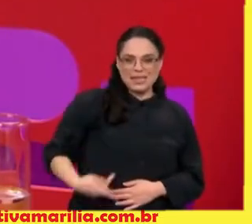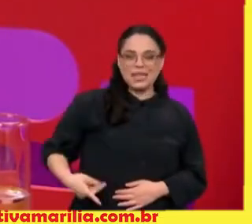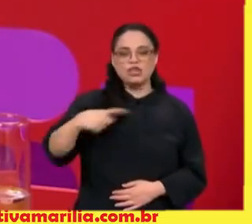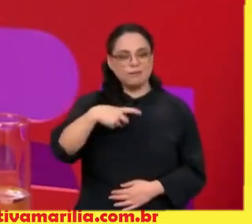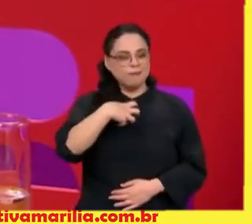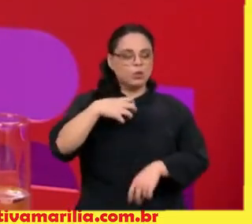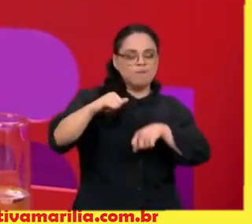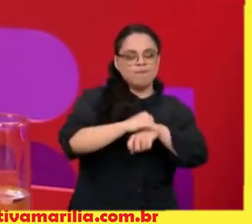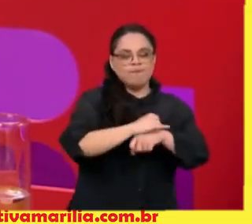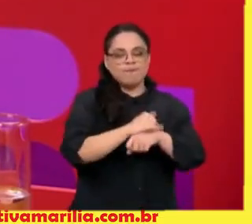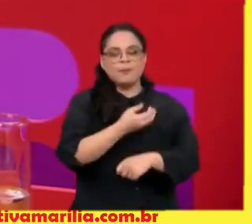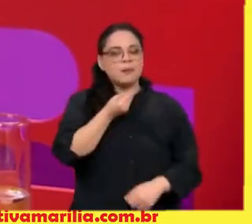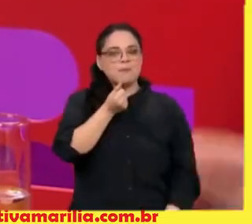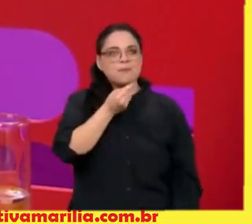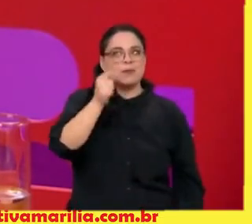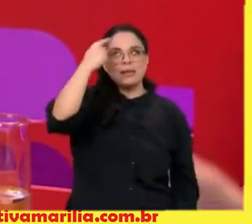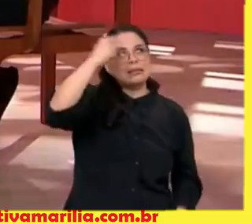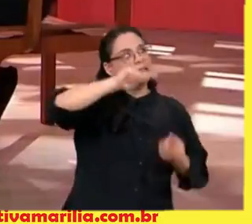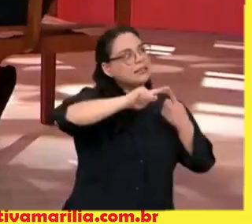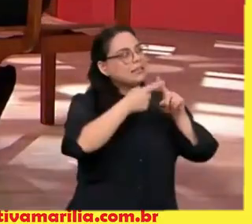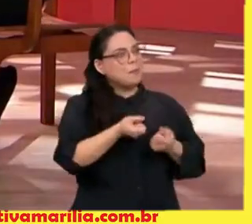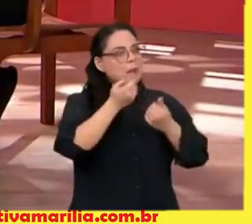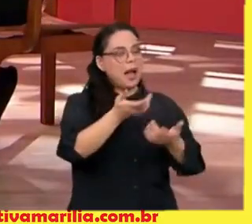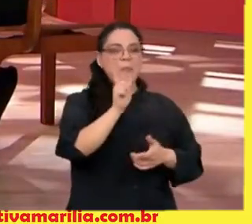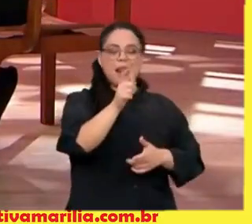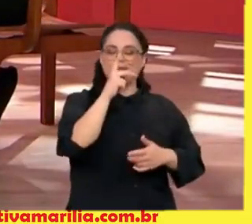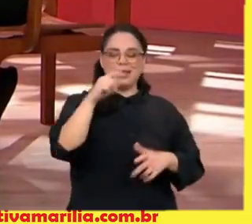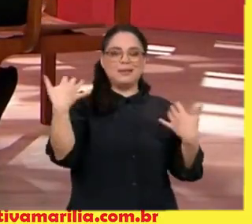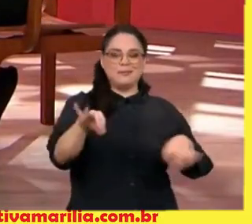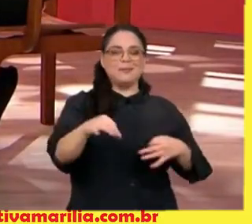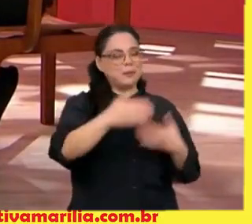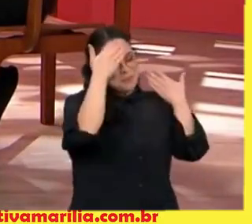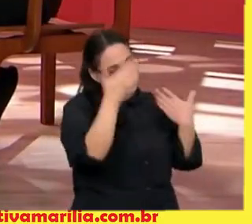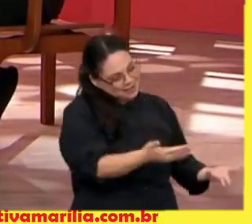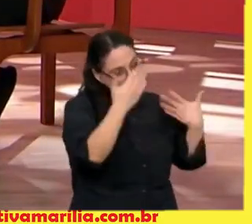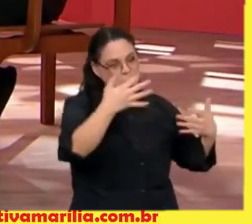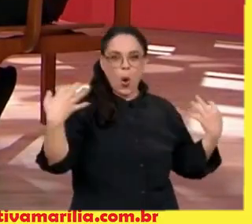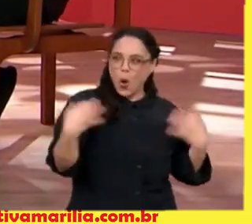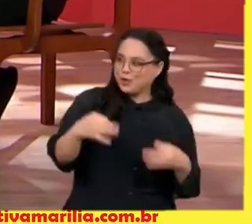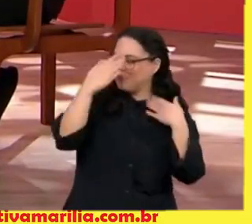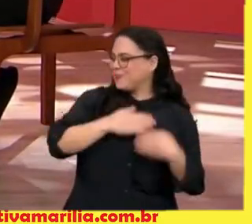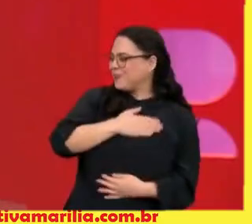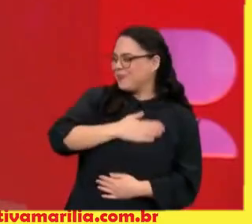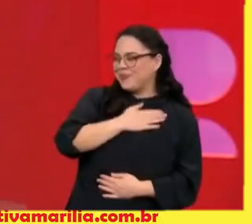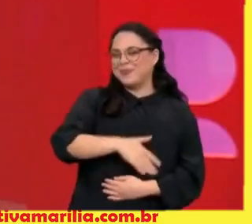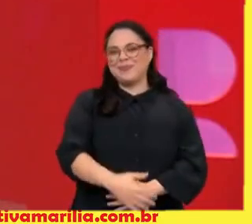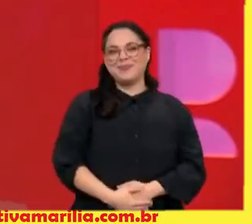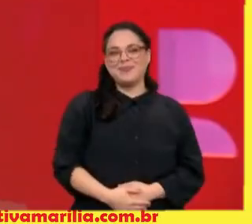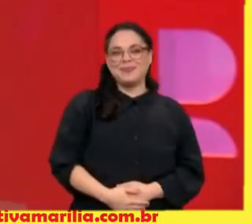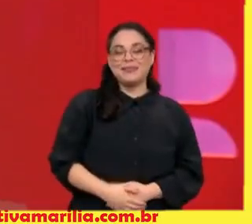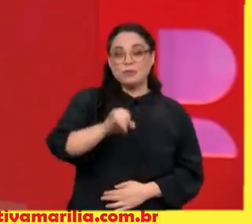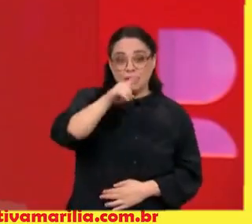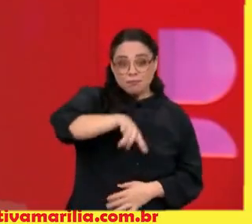nada, assim. Muito bom. Muito bom. Muito obrigado. Obrigada, Leandro. Foi ótimo. Obrigado. Foi ótimo também, gostei muito. Obrigado. E você que nos